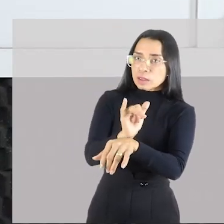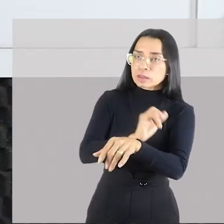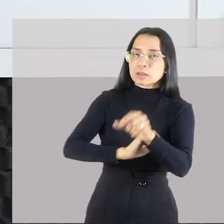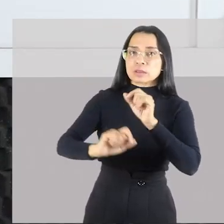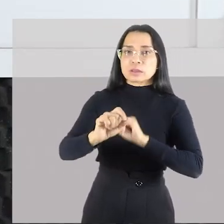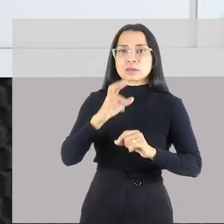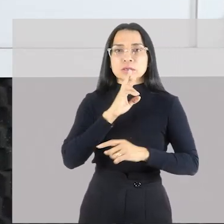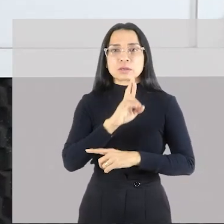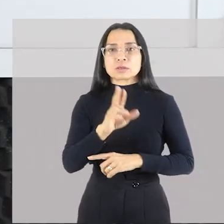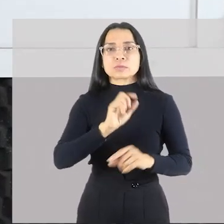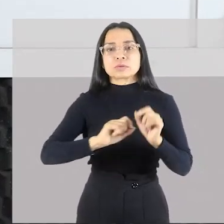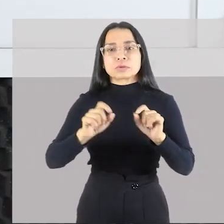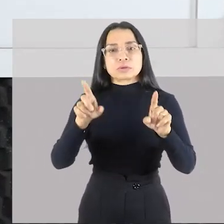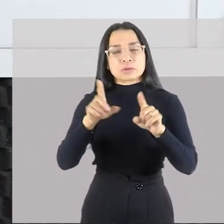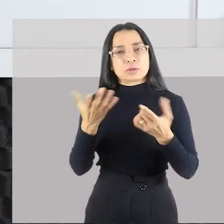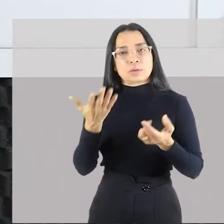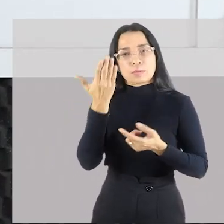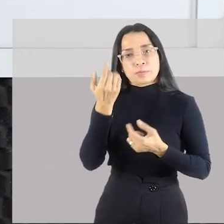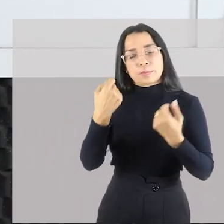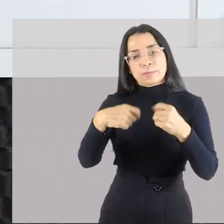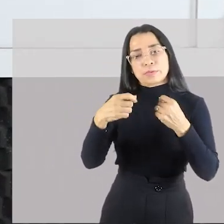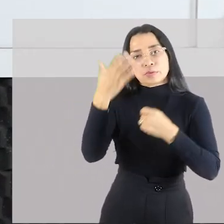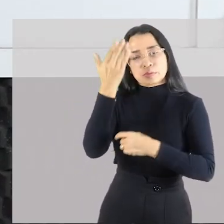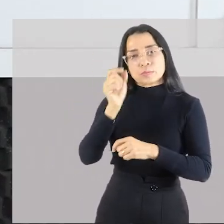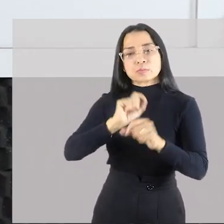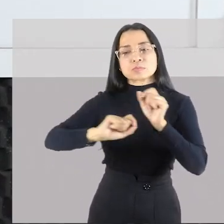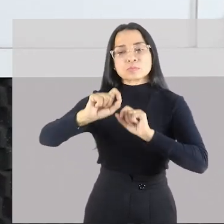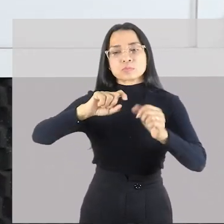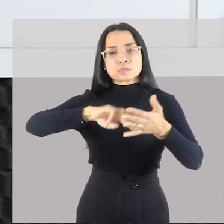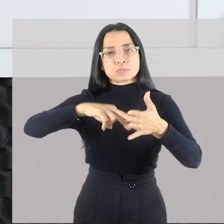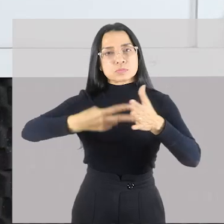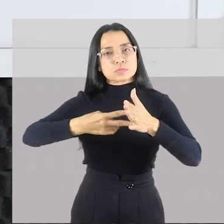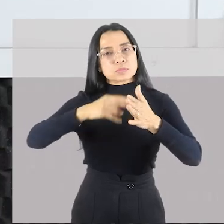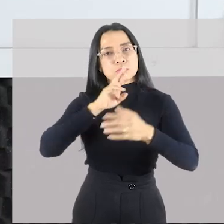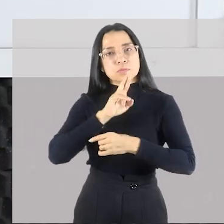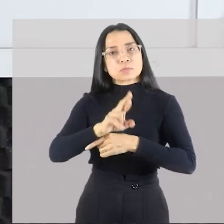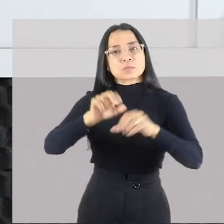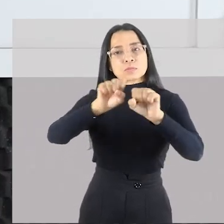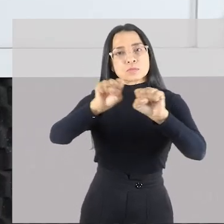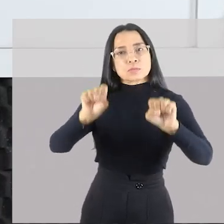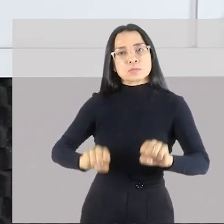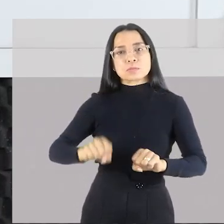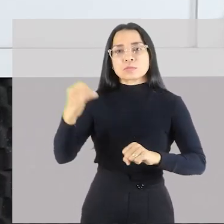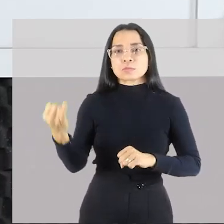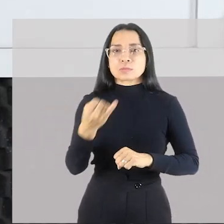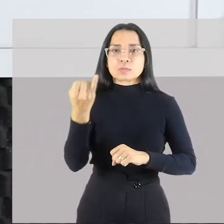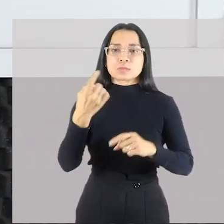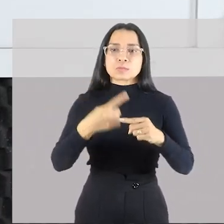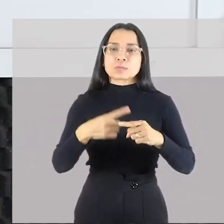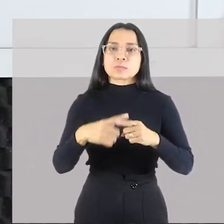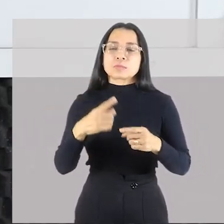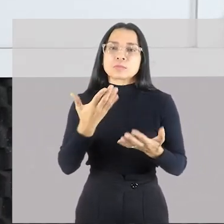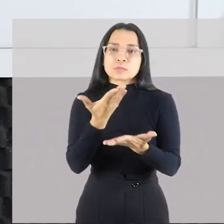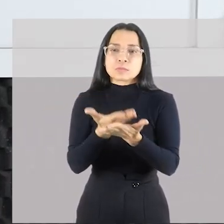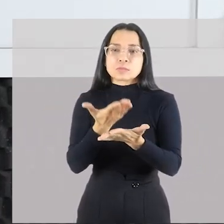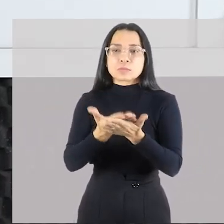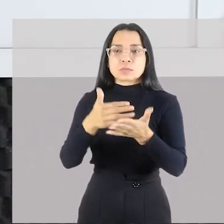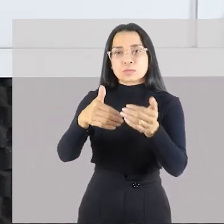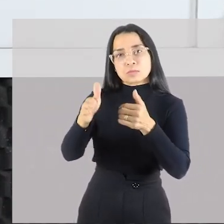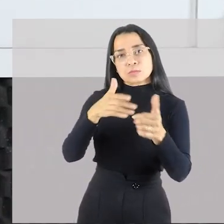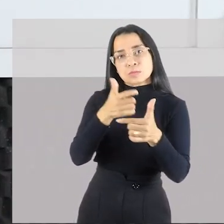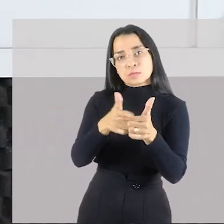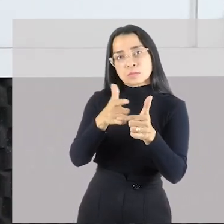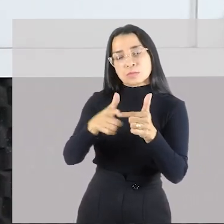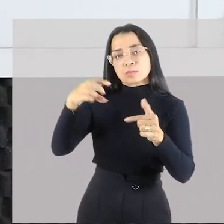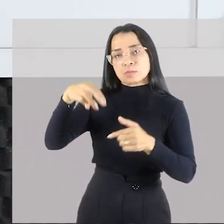que significa resolver um sistema, tá? Isso aqui é muito importante, porque você pode estar estudando qualquer